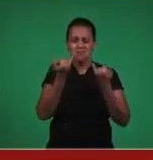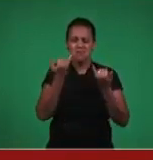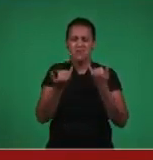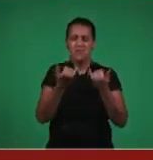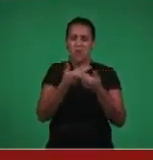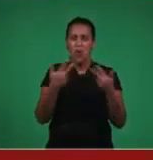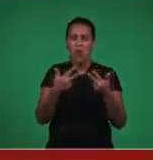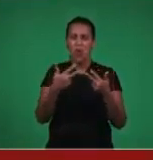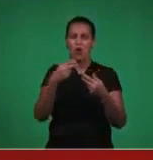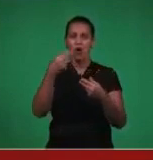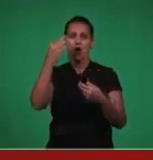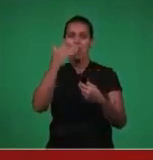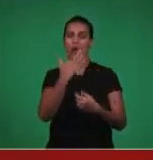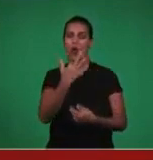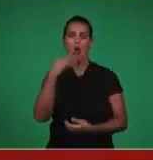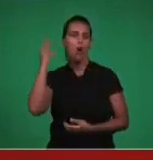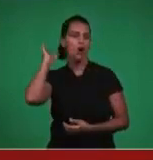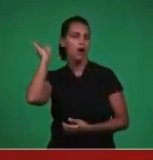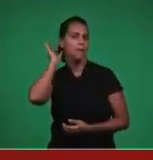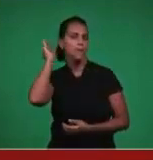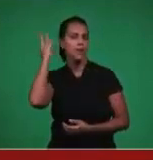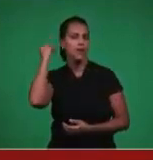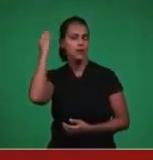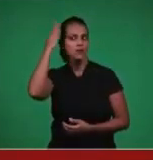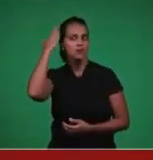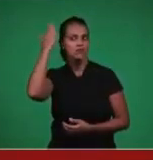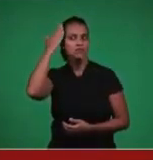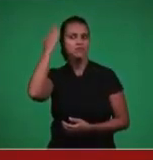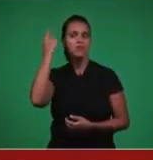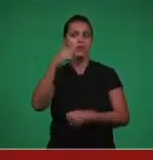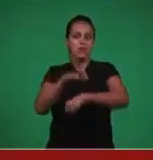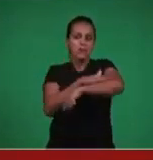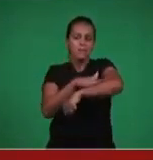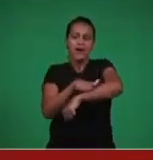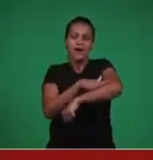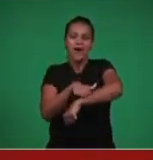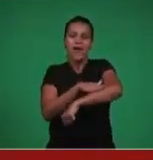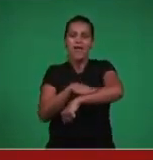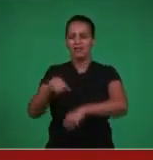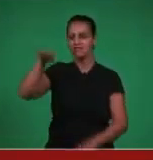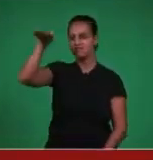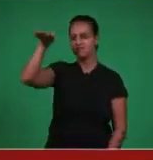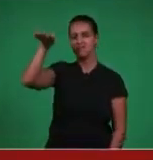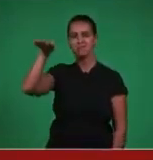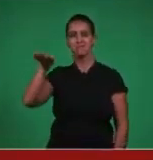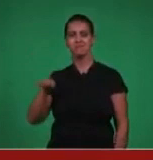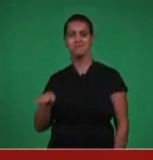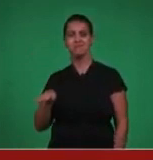cabelo, do tom da sua pele, que estatura você vai ter na idade adulta,